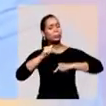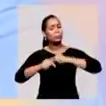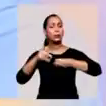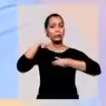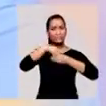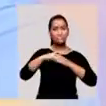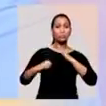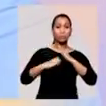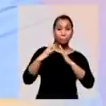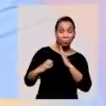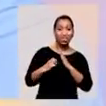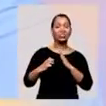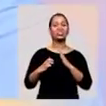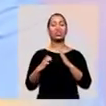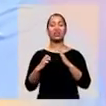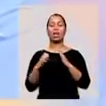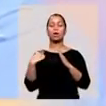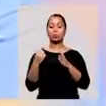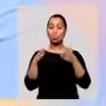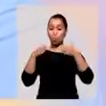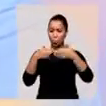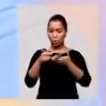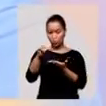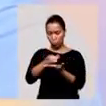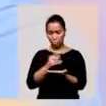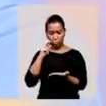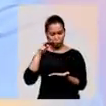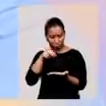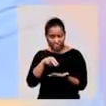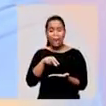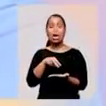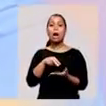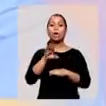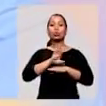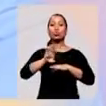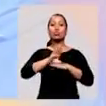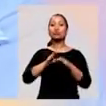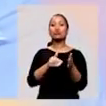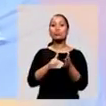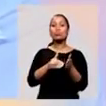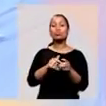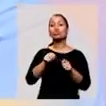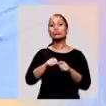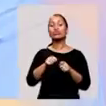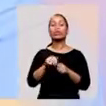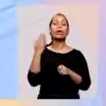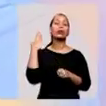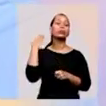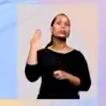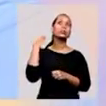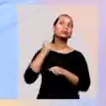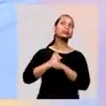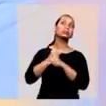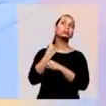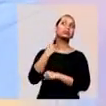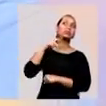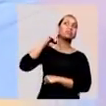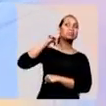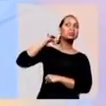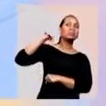muito tempo dentro de uma empresa e aí, quando olhando o currículo dele, a gente vê que o último curso de qualificação que ele fez foi lá